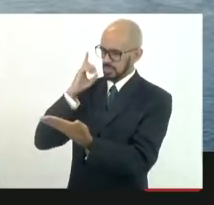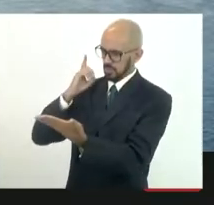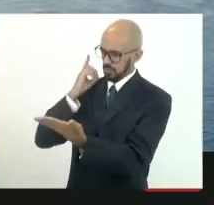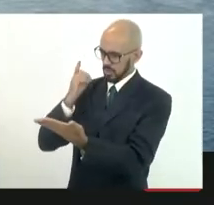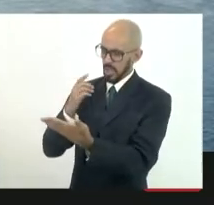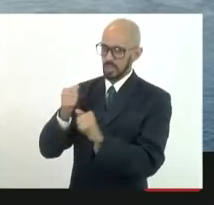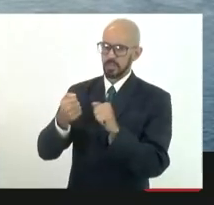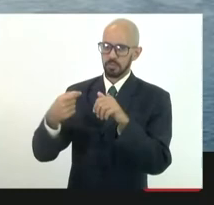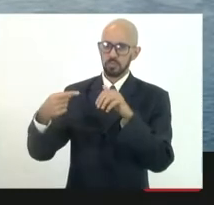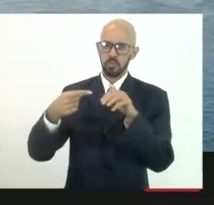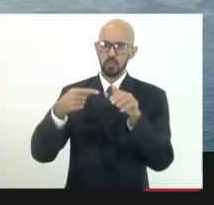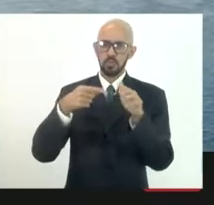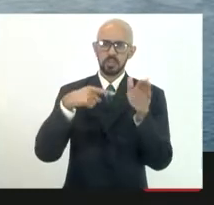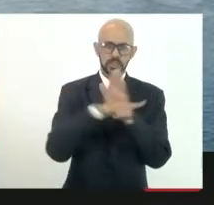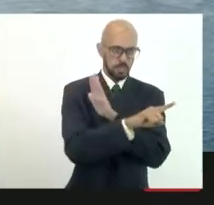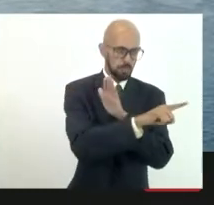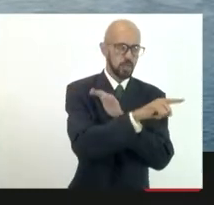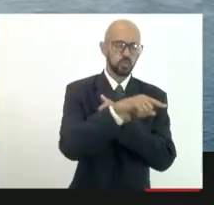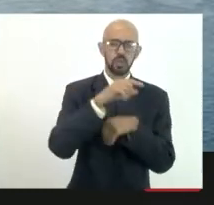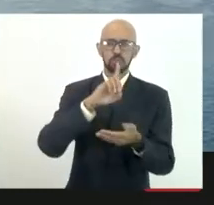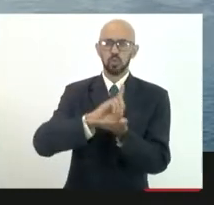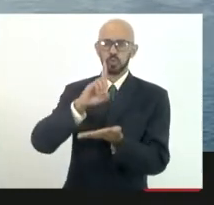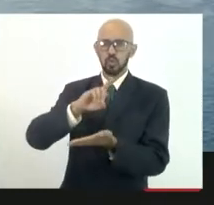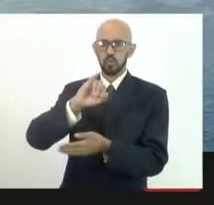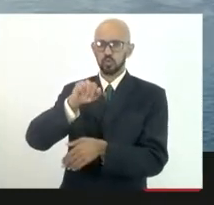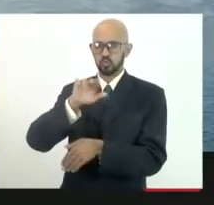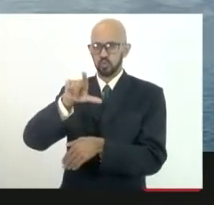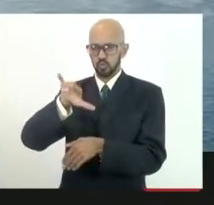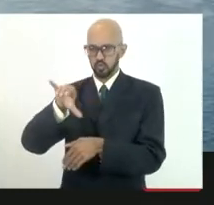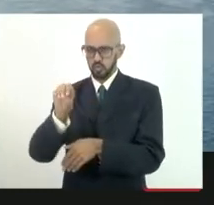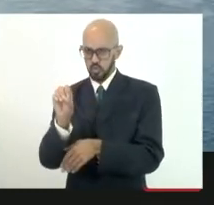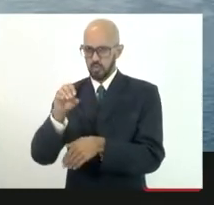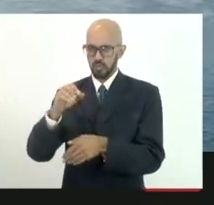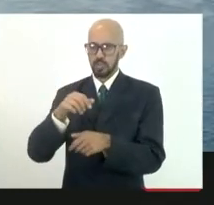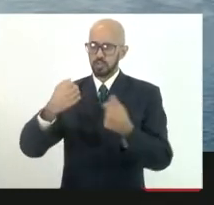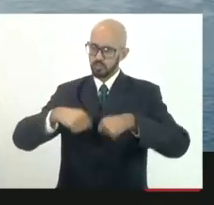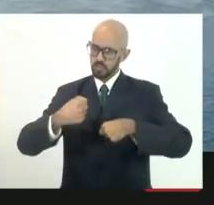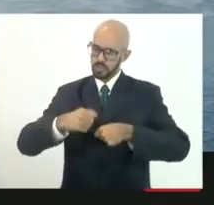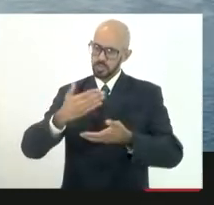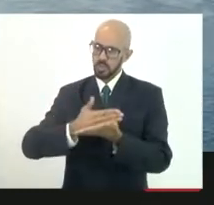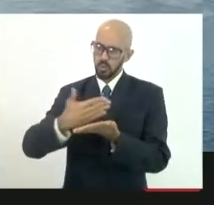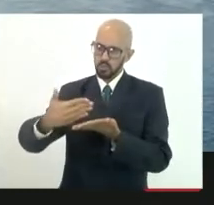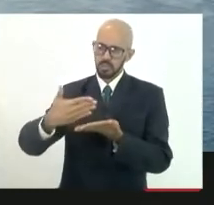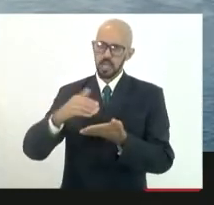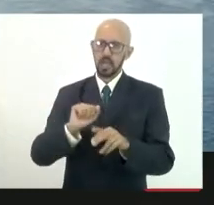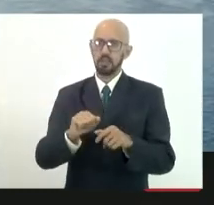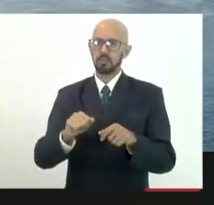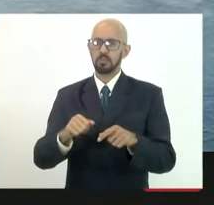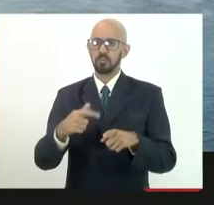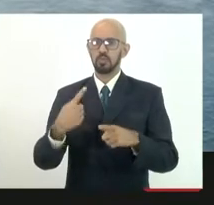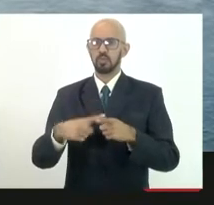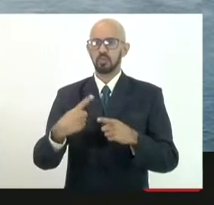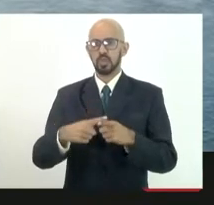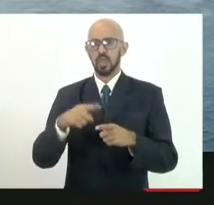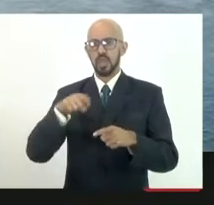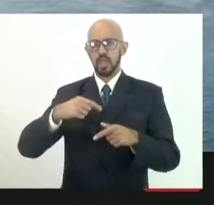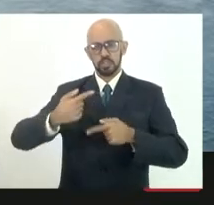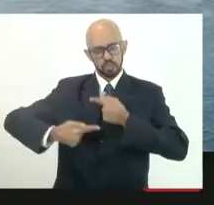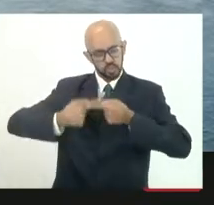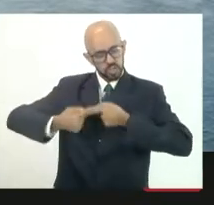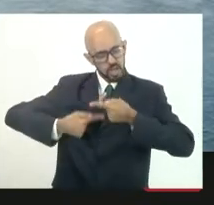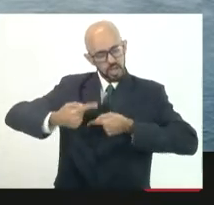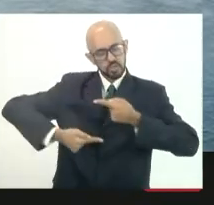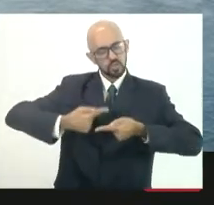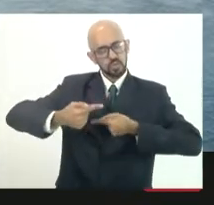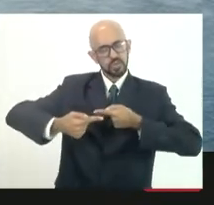essa pergunta para o doutor Júlio, para nos ajudar. A gente precisa começar, a gente precisa, porque são gerações, a cada dia nascem